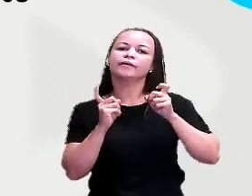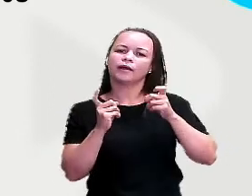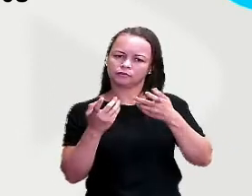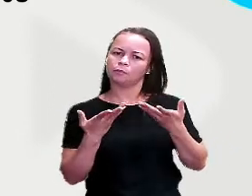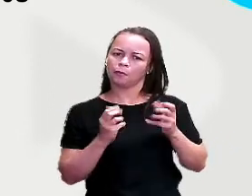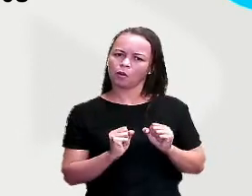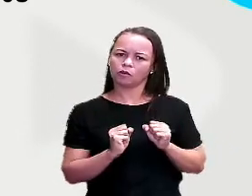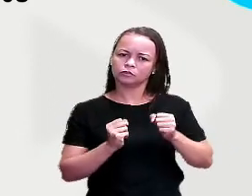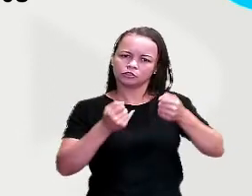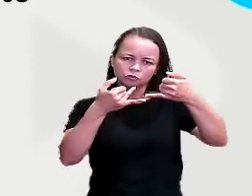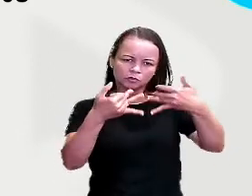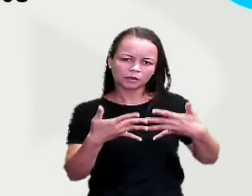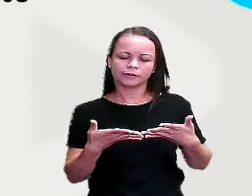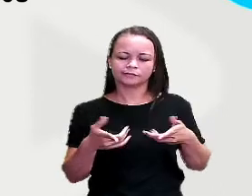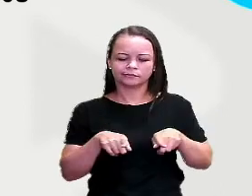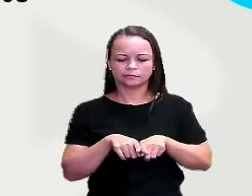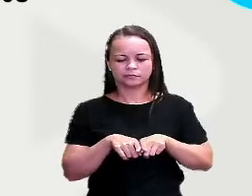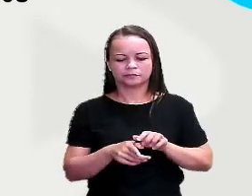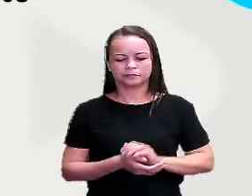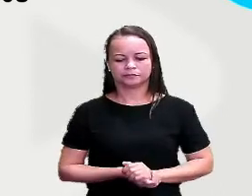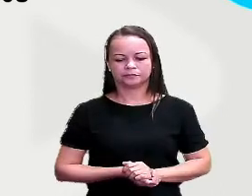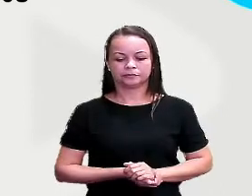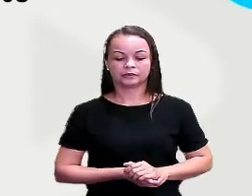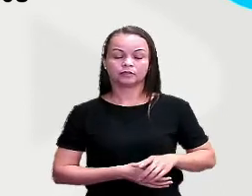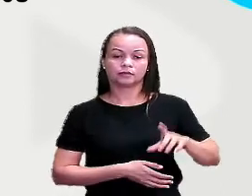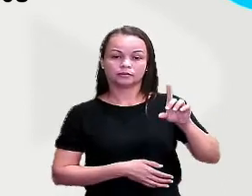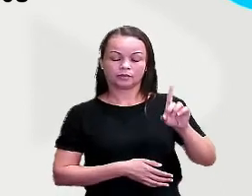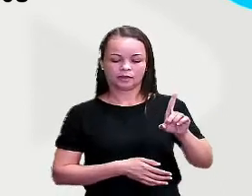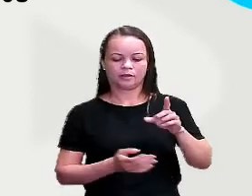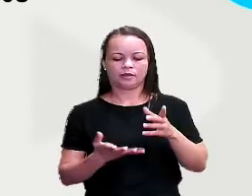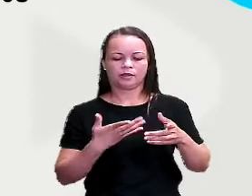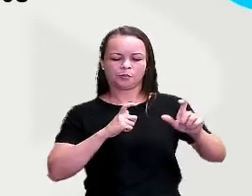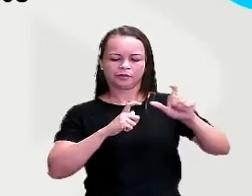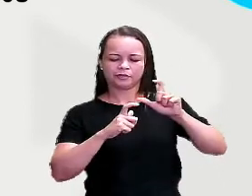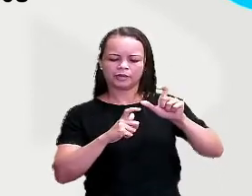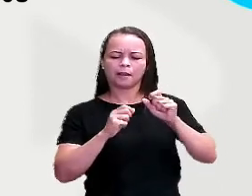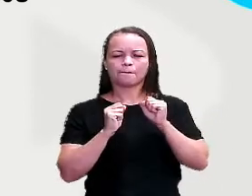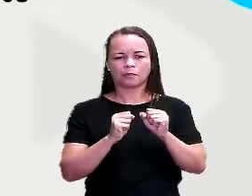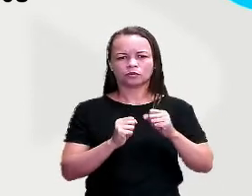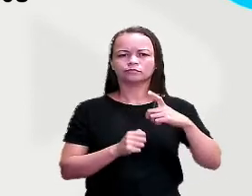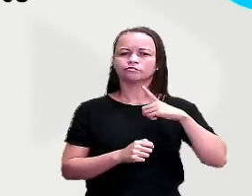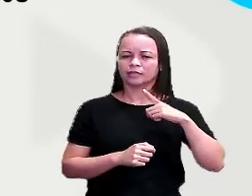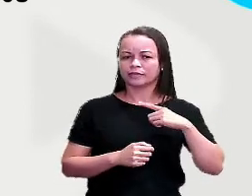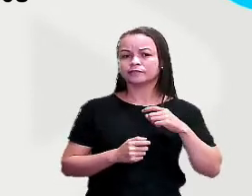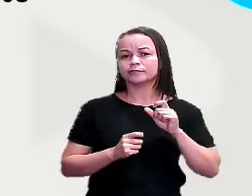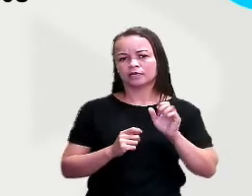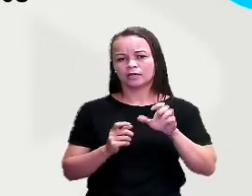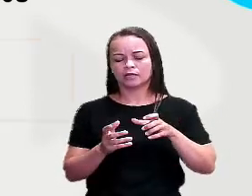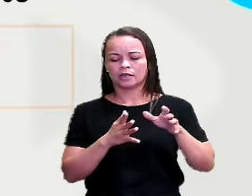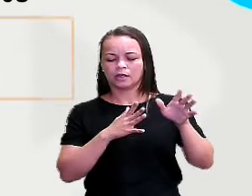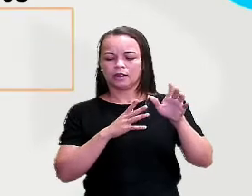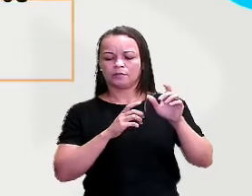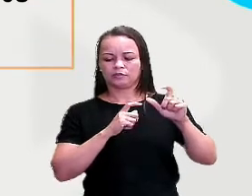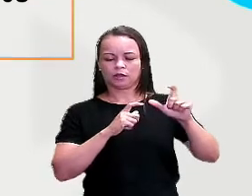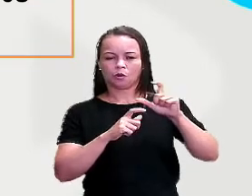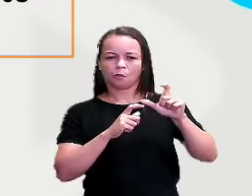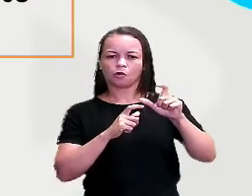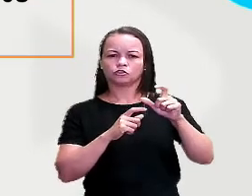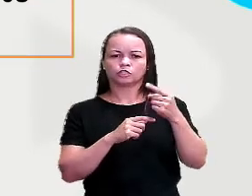personagens. Por fim, uma tirinha tem que ser composta de ao menos um quadrinho. Aí sim, essa alternativa está